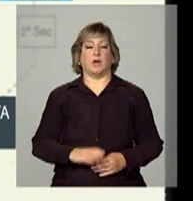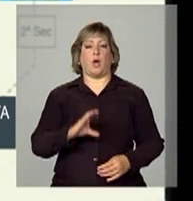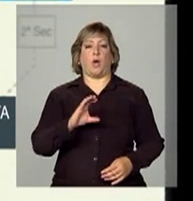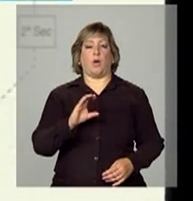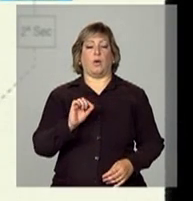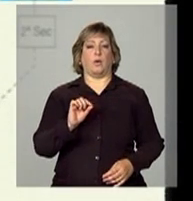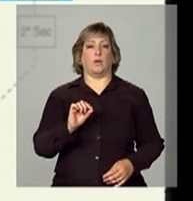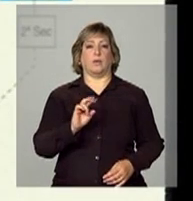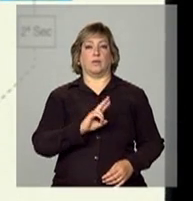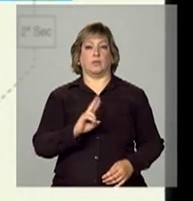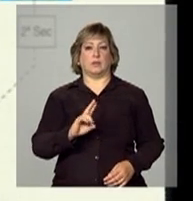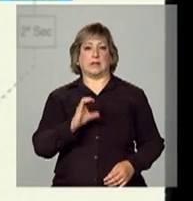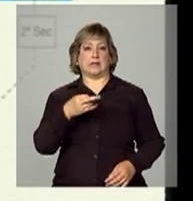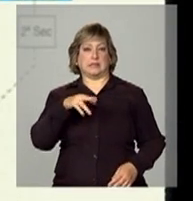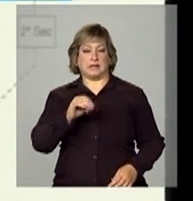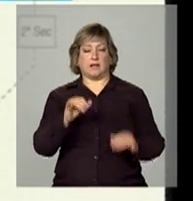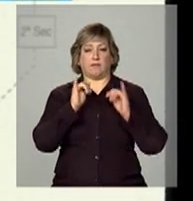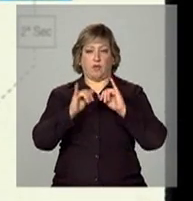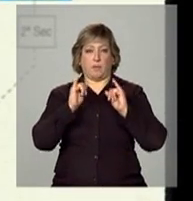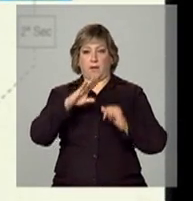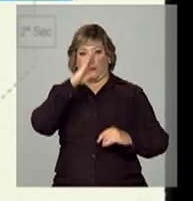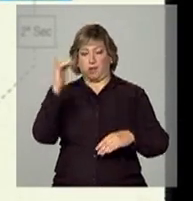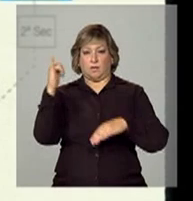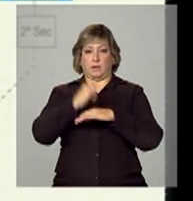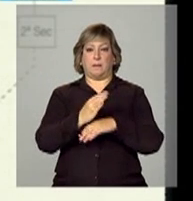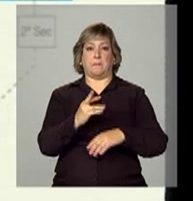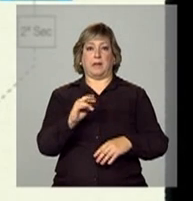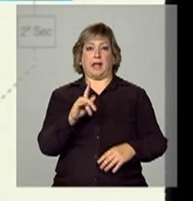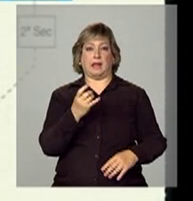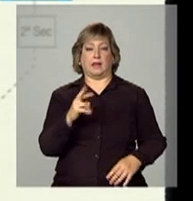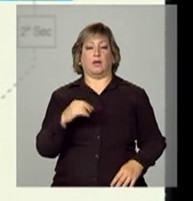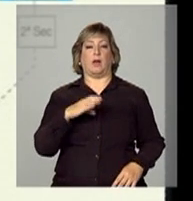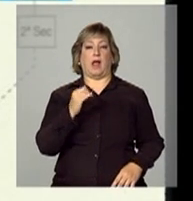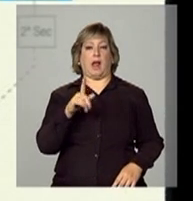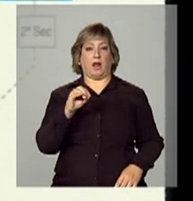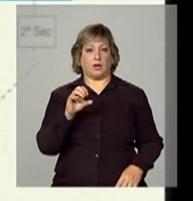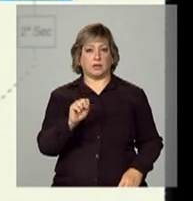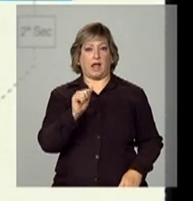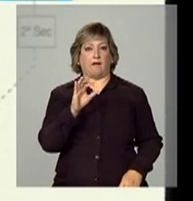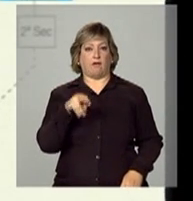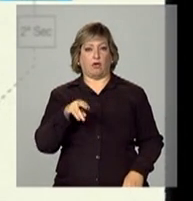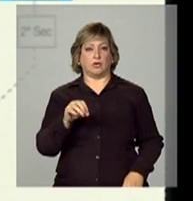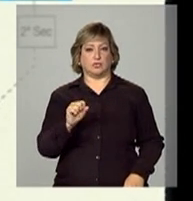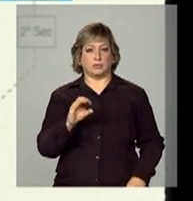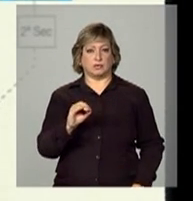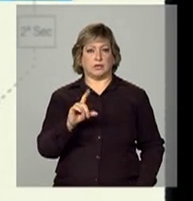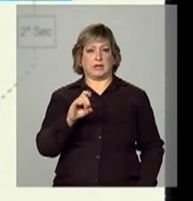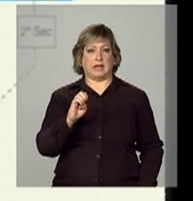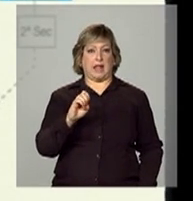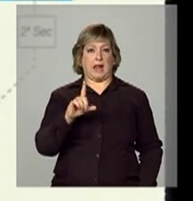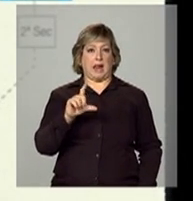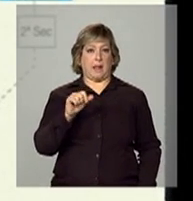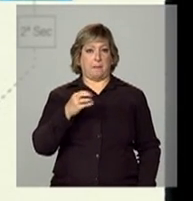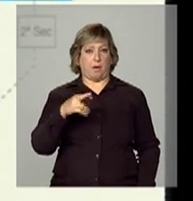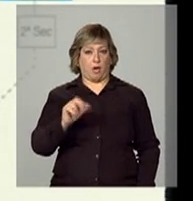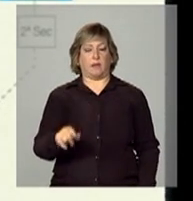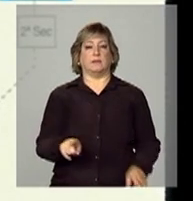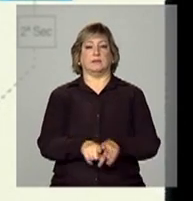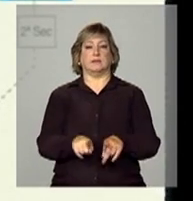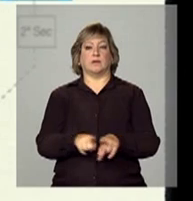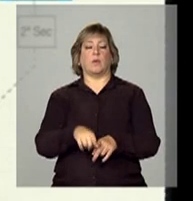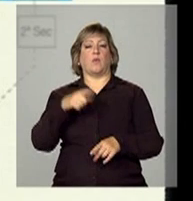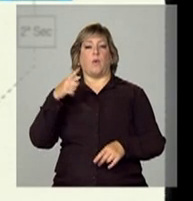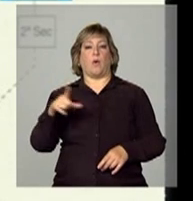do Centro de Informações da Aeronáutica, Brigadeiro Carlos Afonso Della Mora. Comandante do Centro de